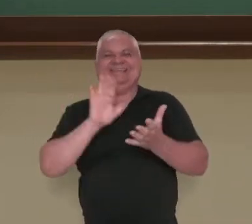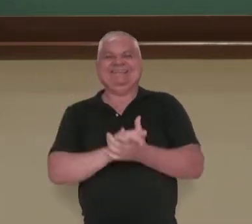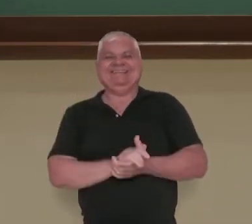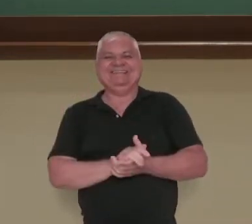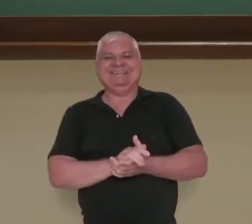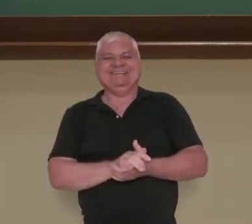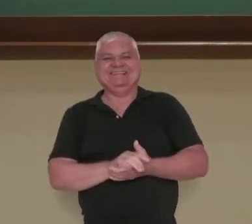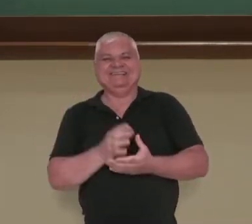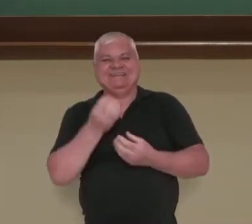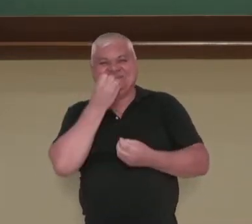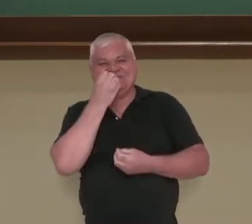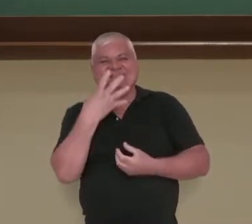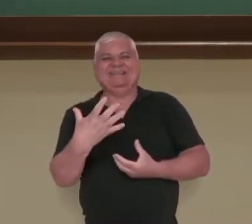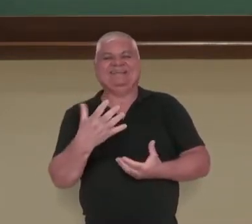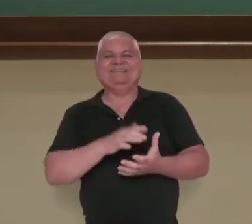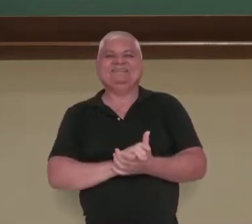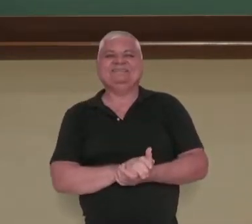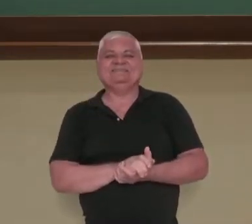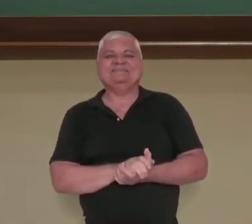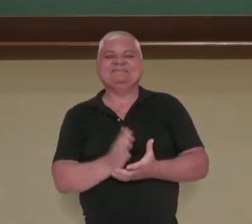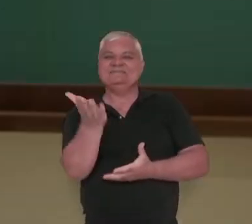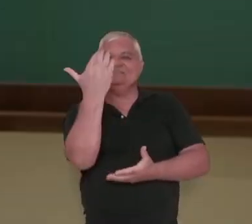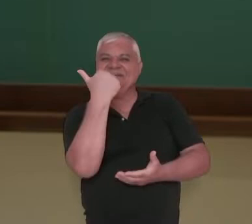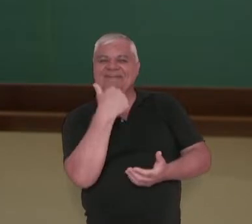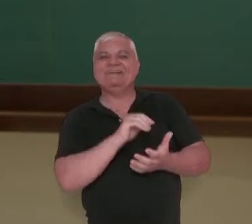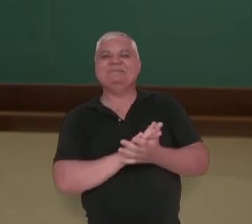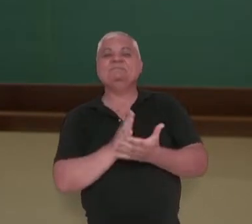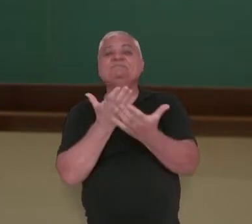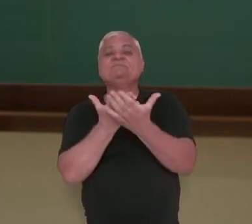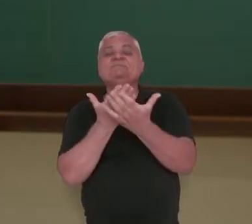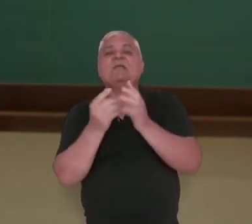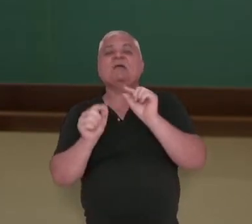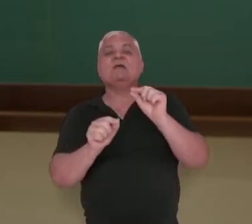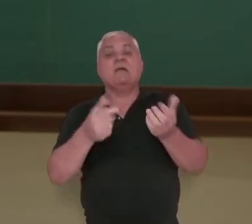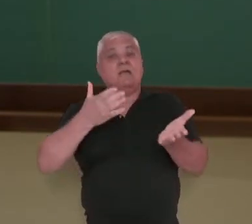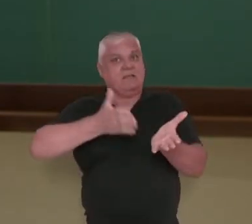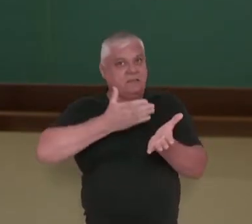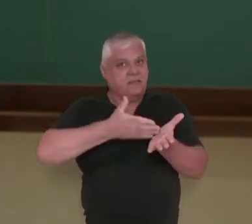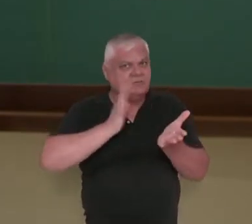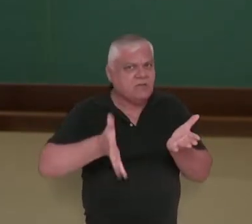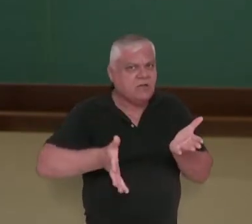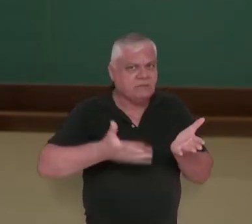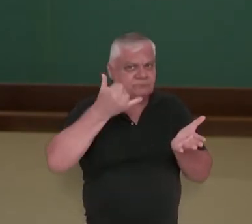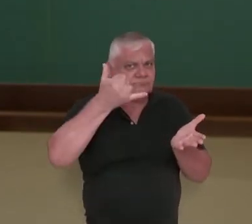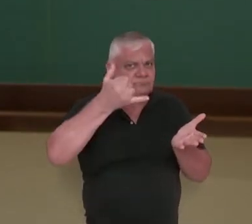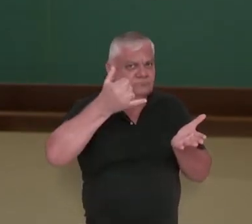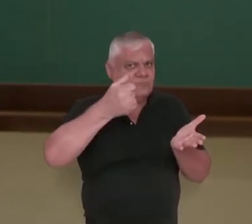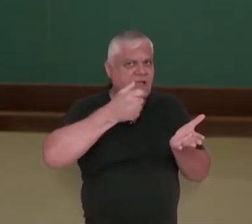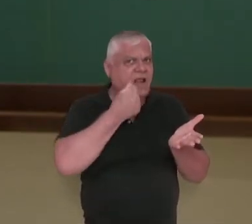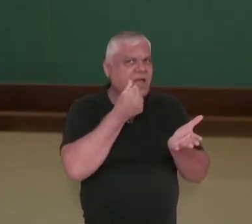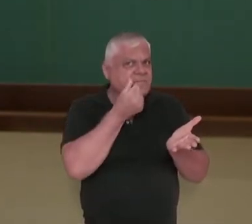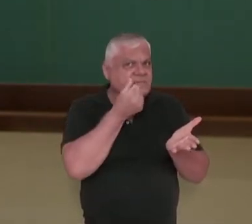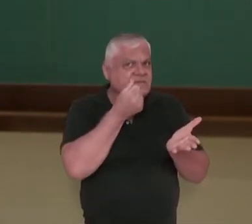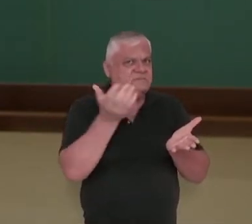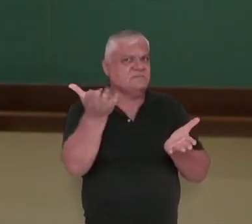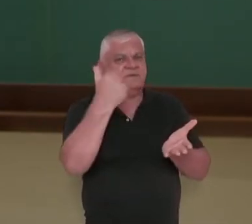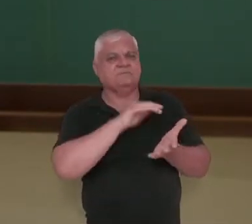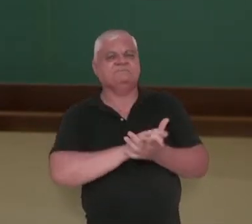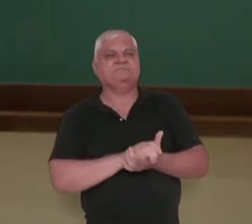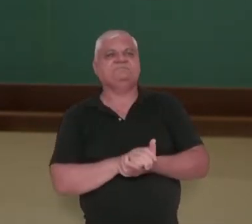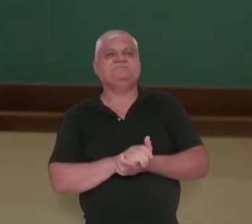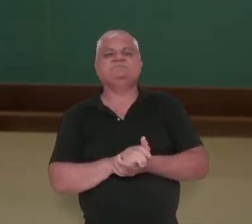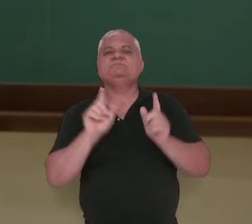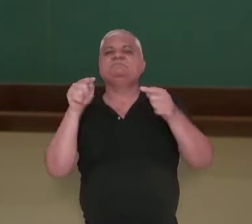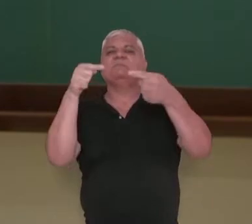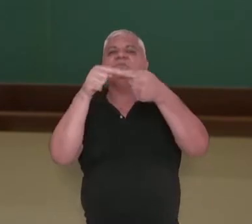enriquece muito a nossa aula. Bora lá, queridos alunos. Caderno na mão, caneta, lápis. Bora lá, então, para os